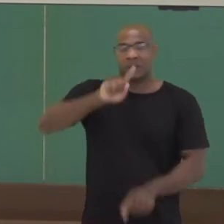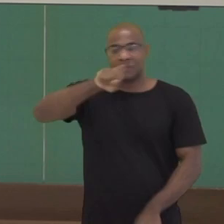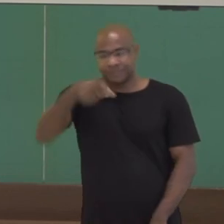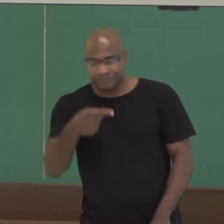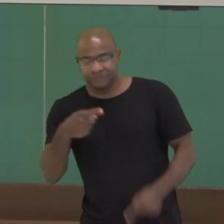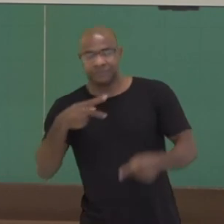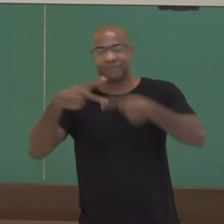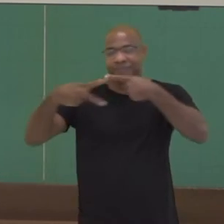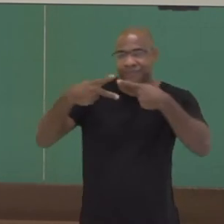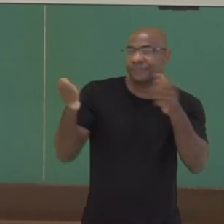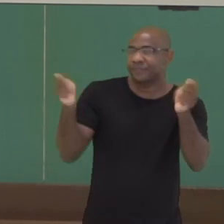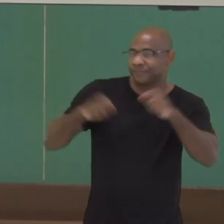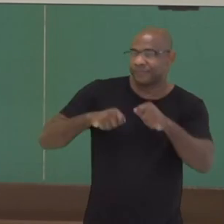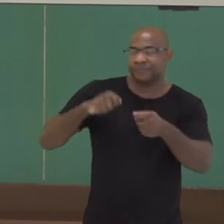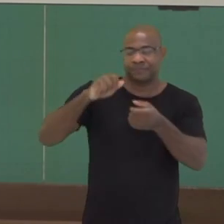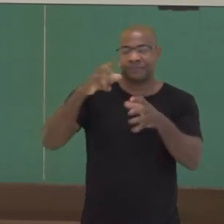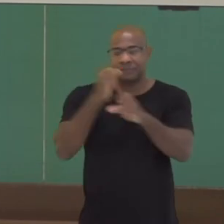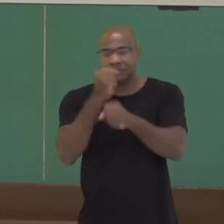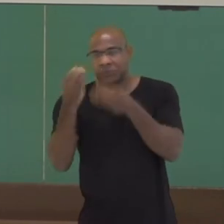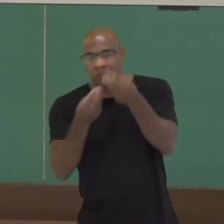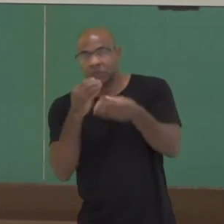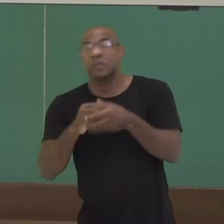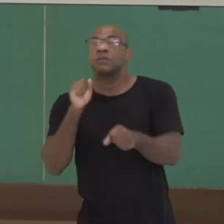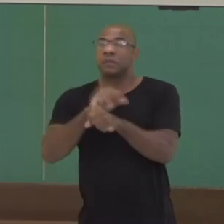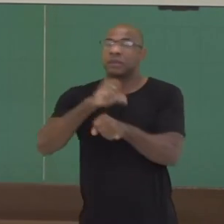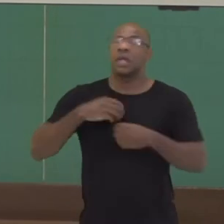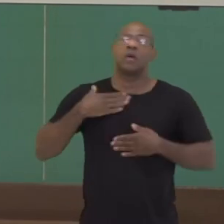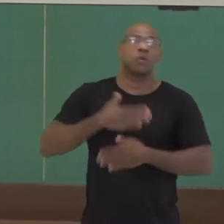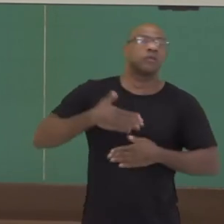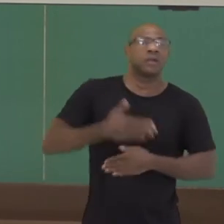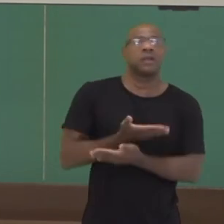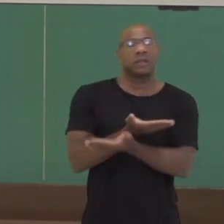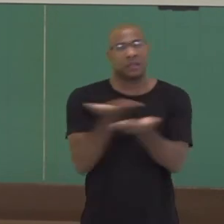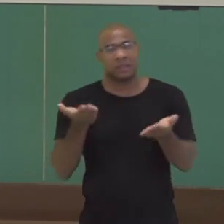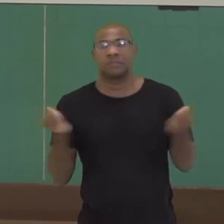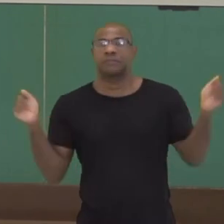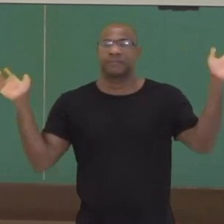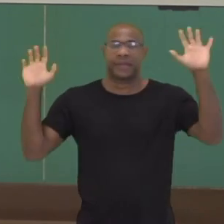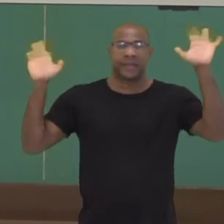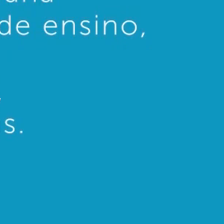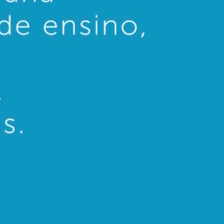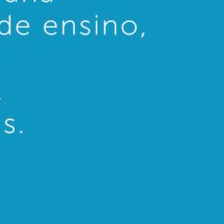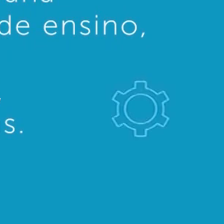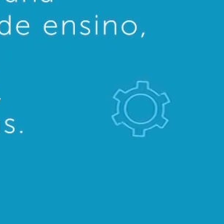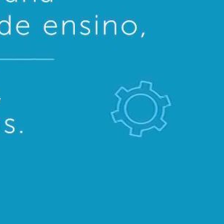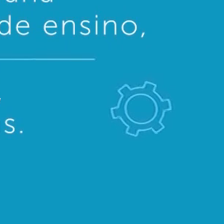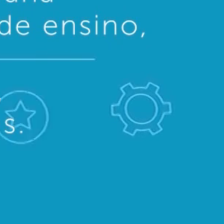fracionária. Eu espero que vocês tenham gostado e até breve!